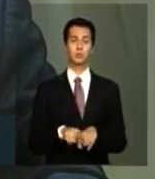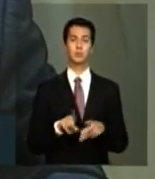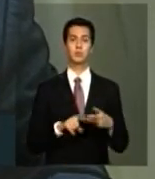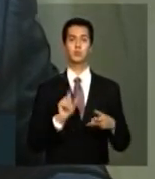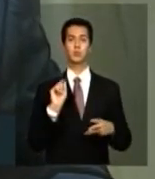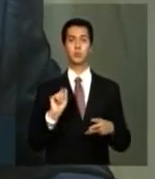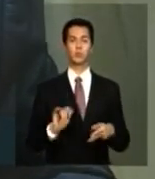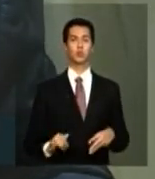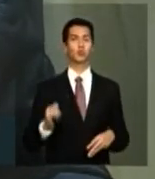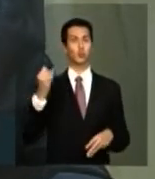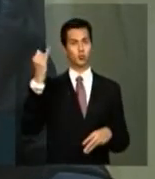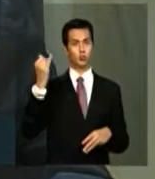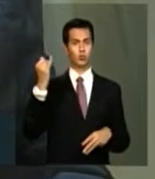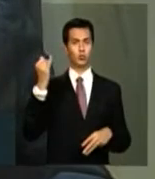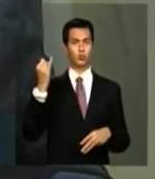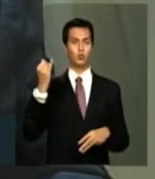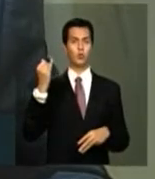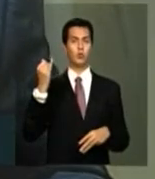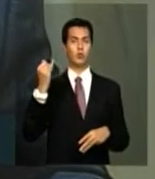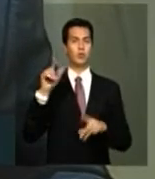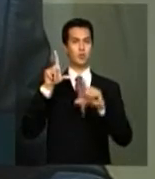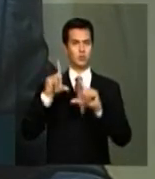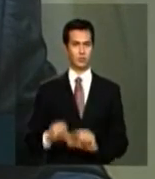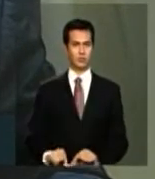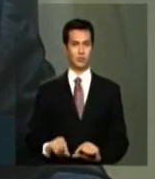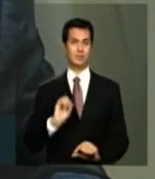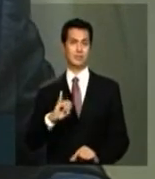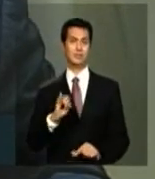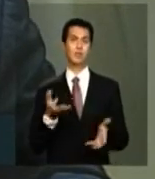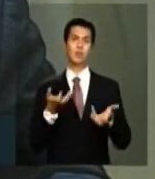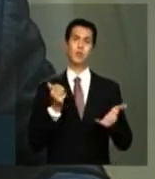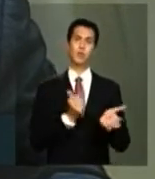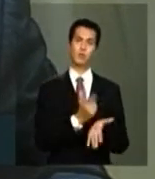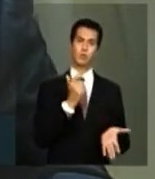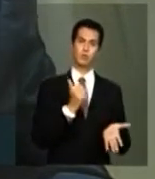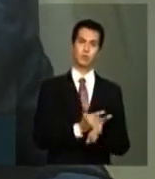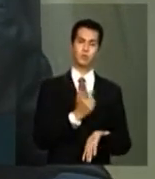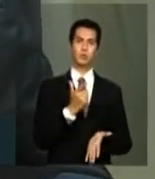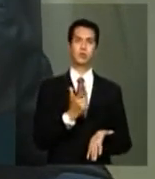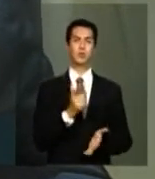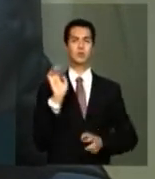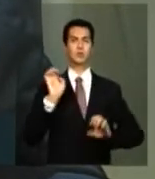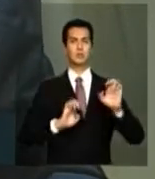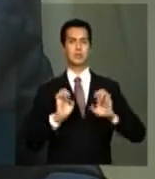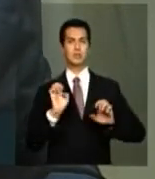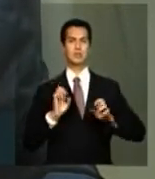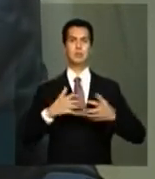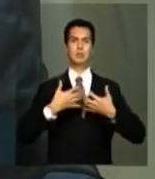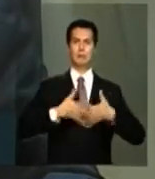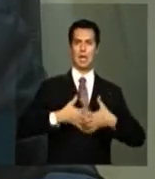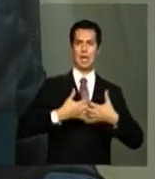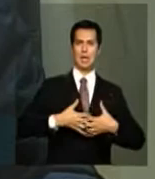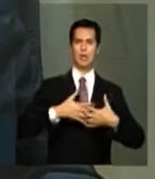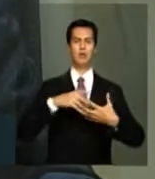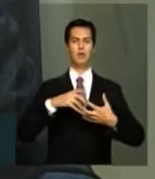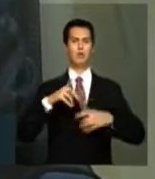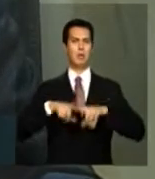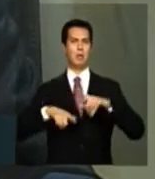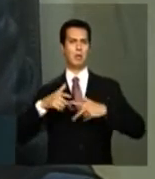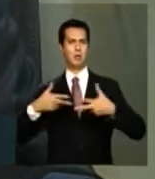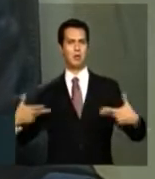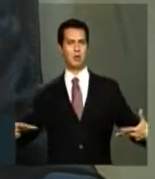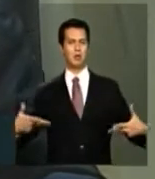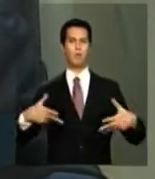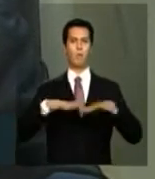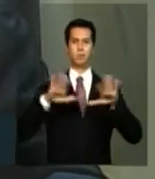para a aquisição de máquinas e equipamentos para grandes empresas as pequenas empresas já tem uma taxa mais